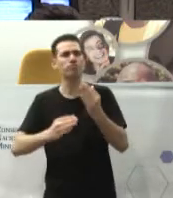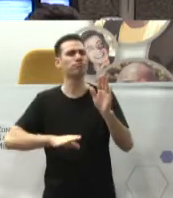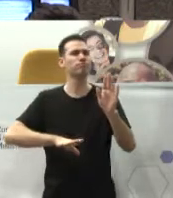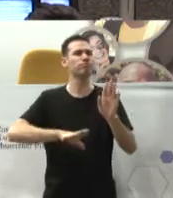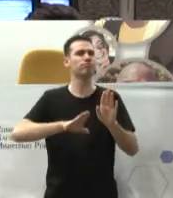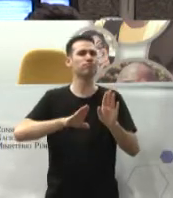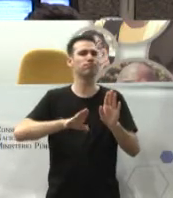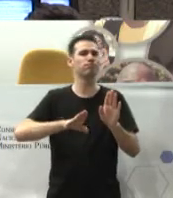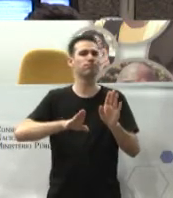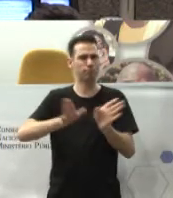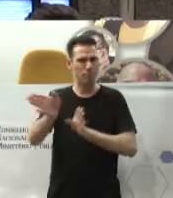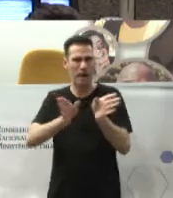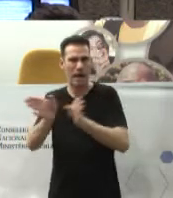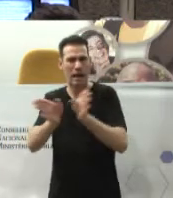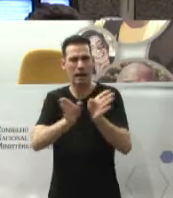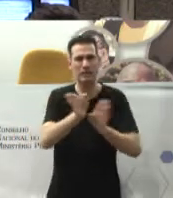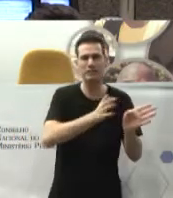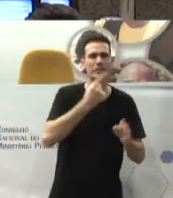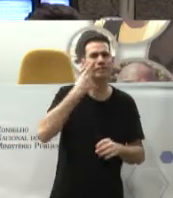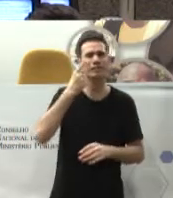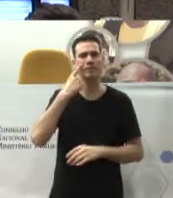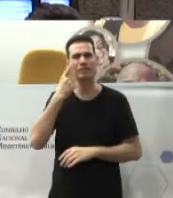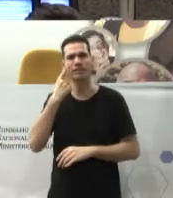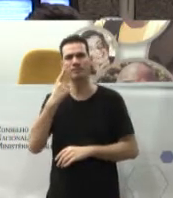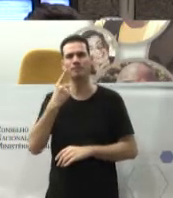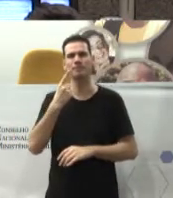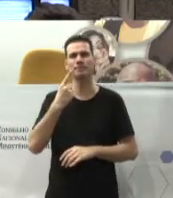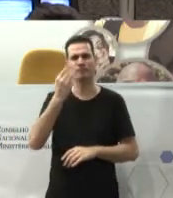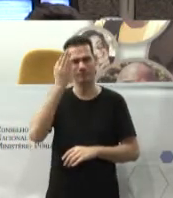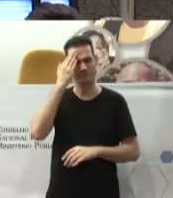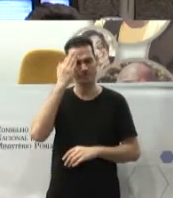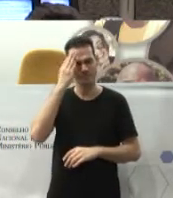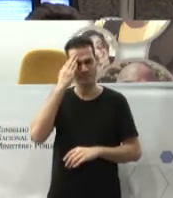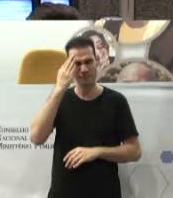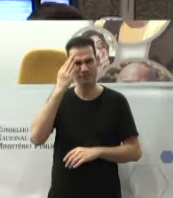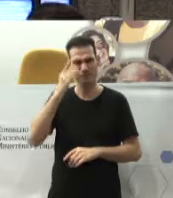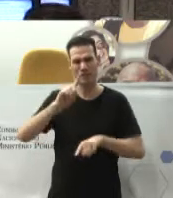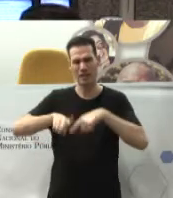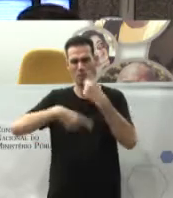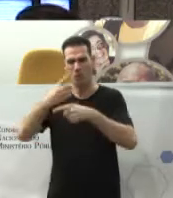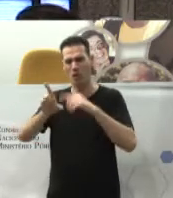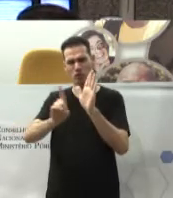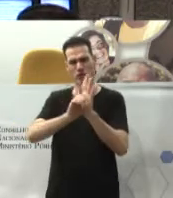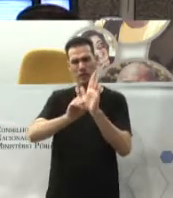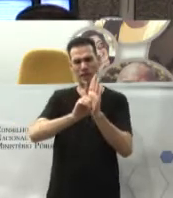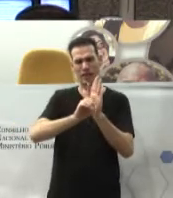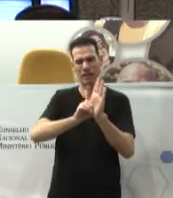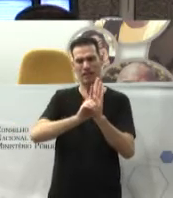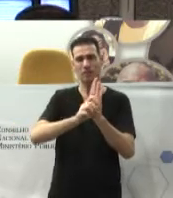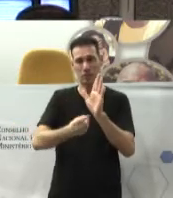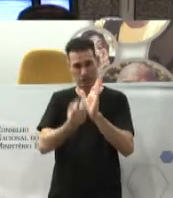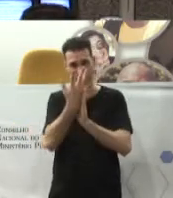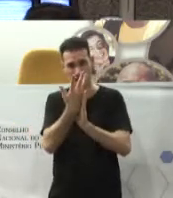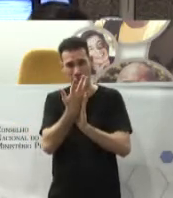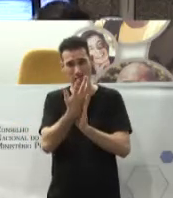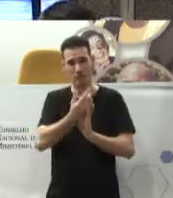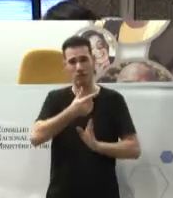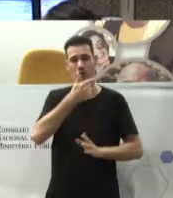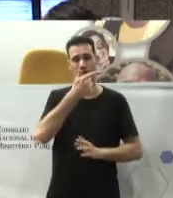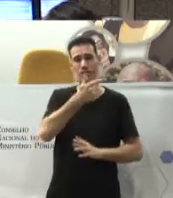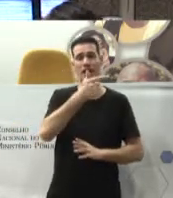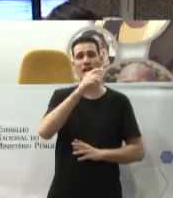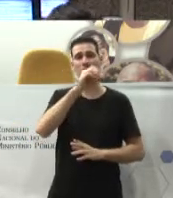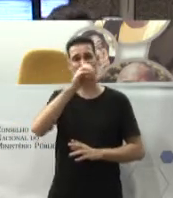sendo utilizadas. Nós vamos observar que a judicialização agudiza justamente após o decreto de regulamentação, o